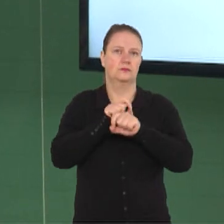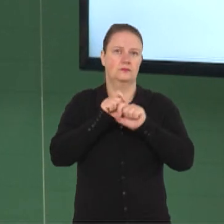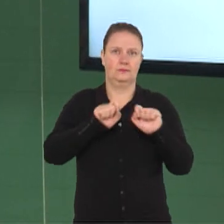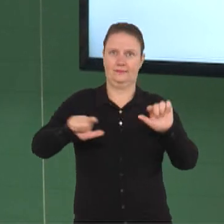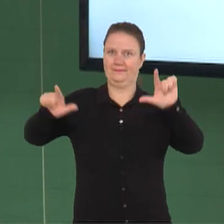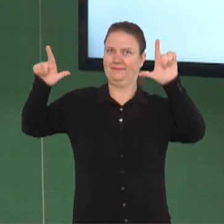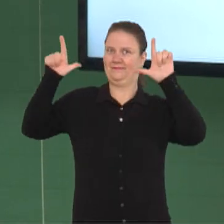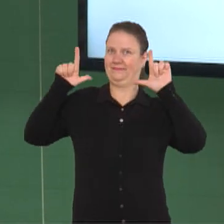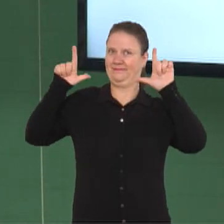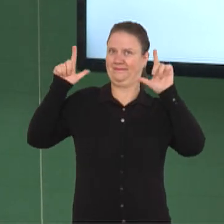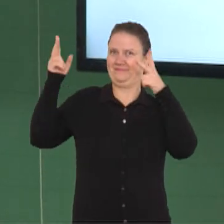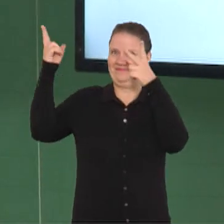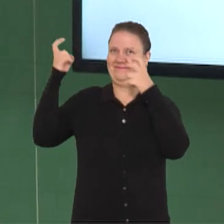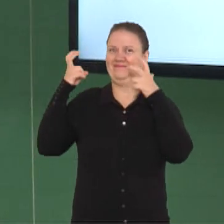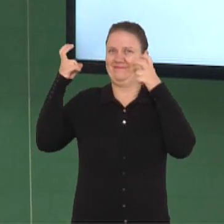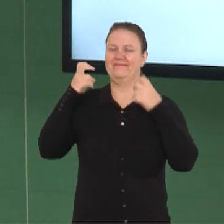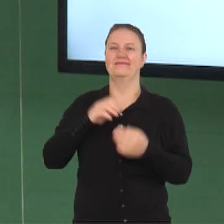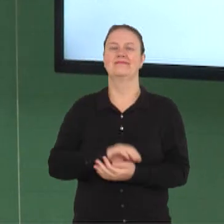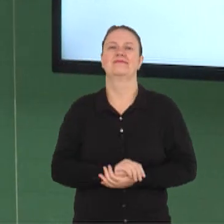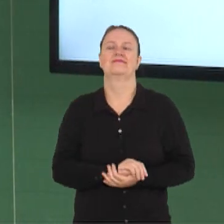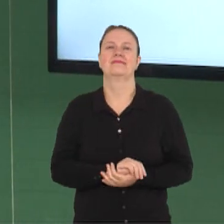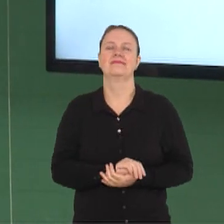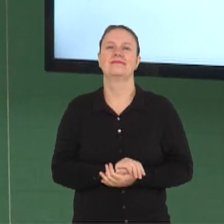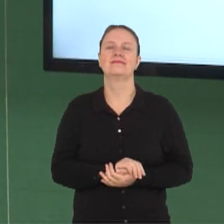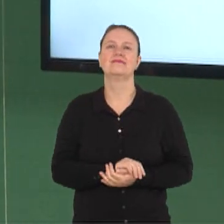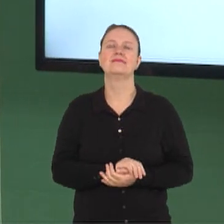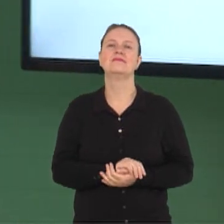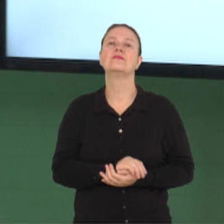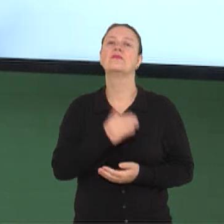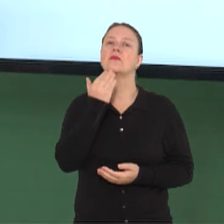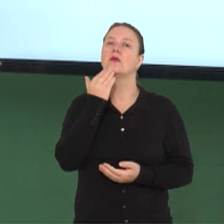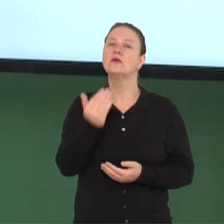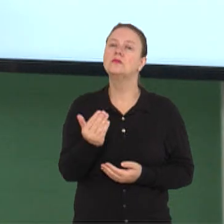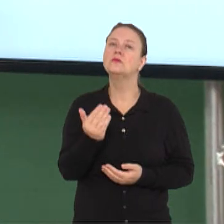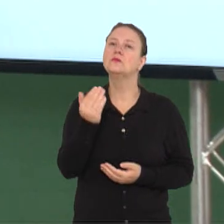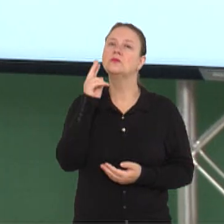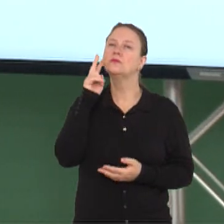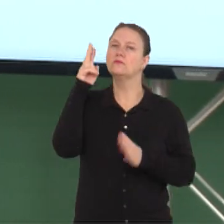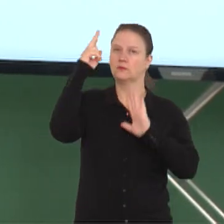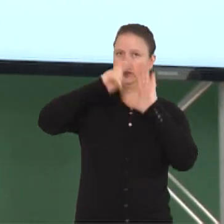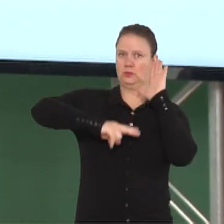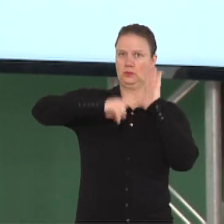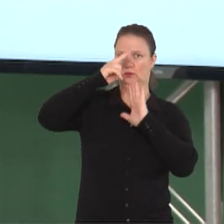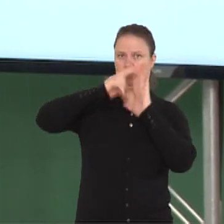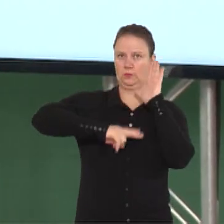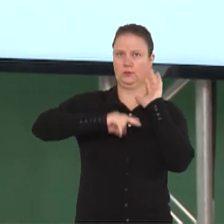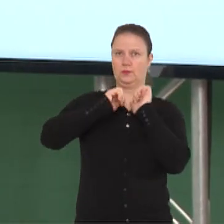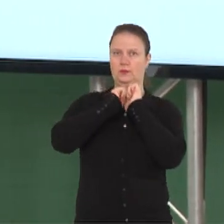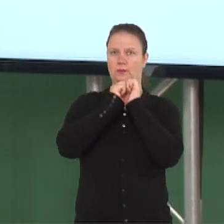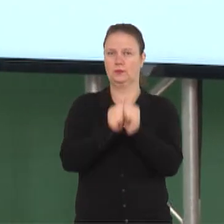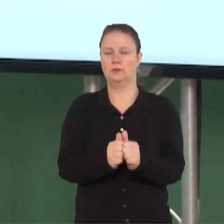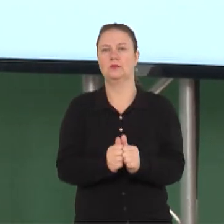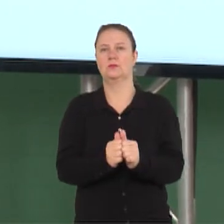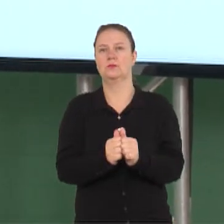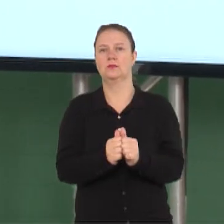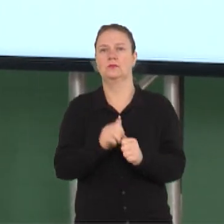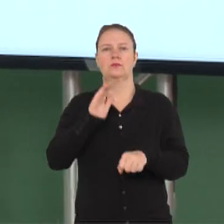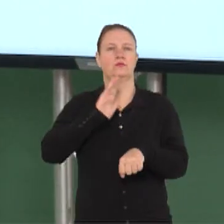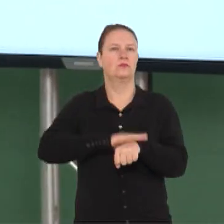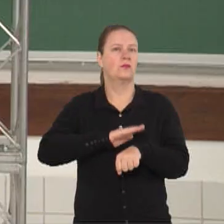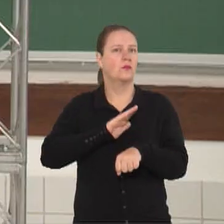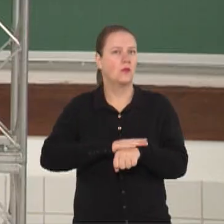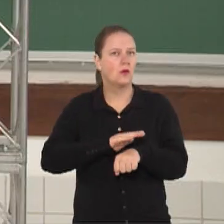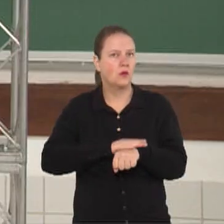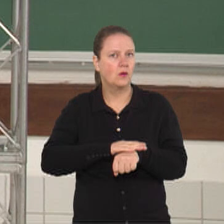tela. Eu vou pedir para você acompanhar a leitura e eu vou dar um tempinho para